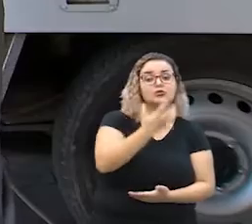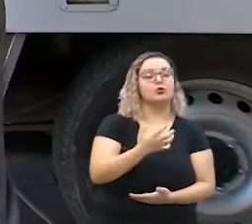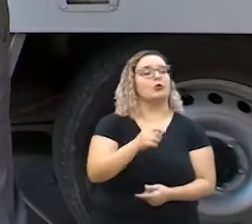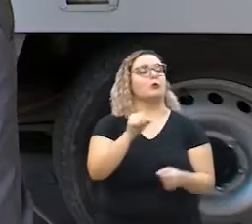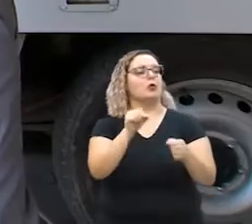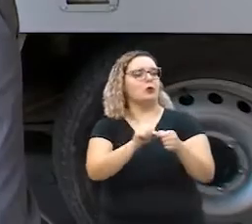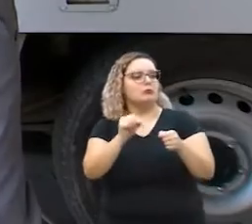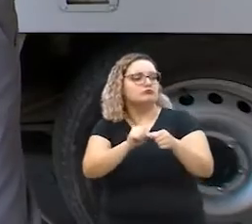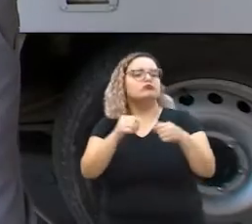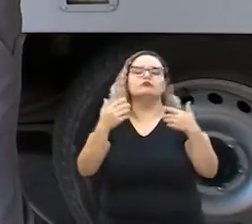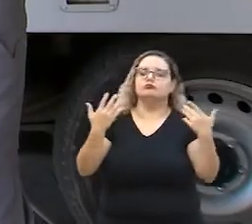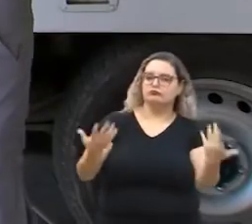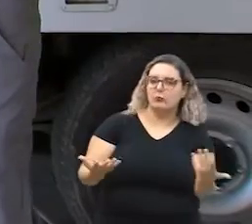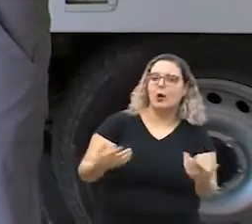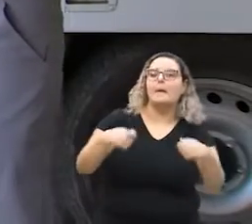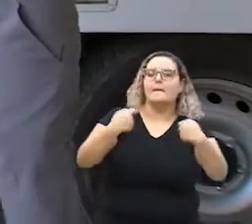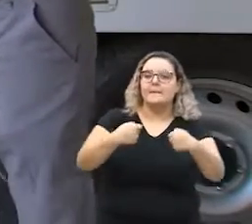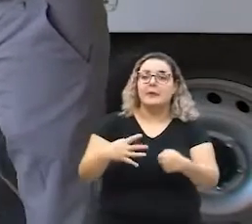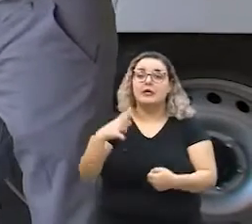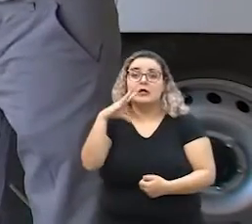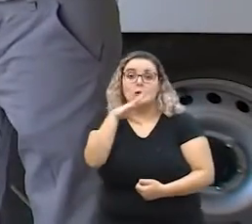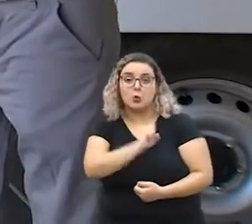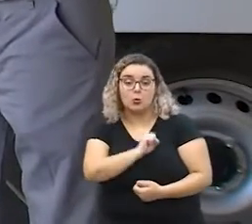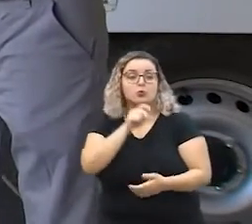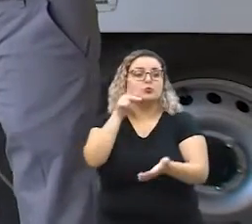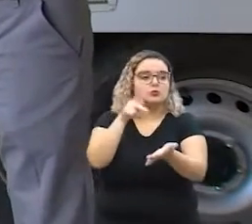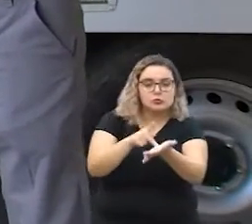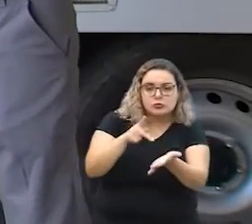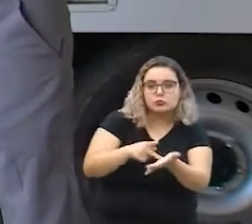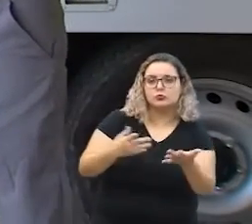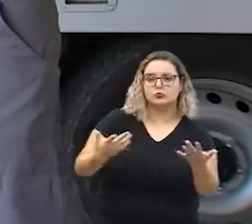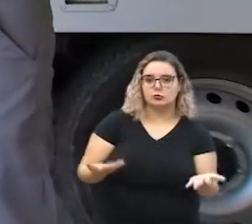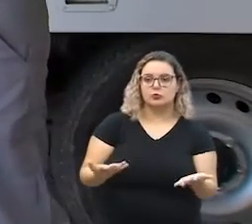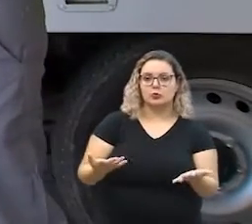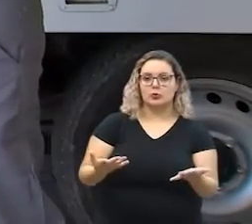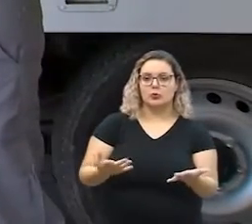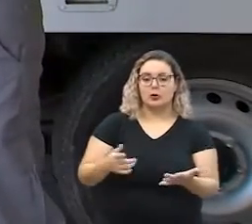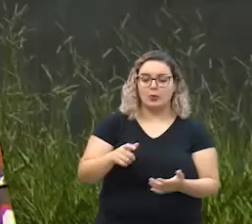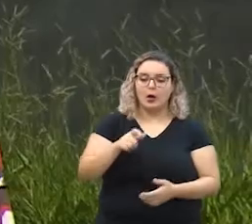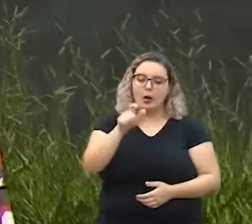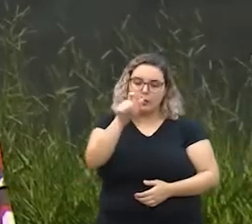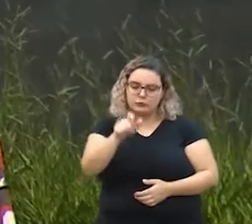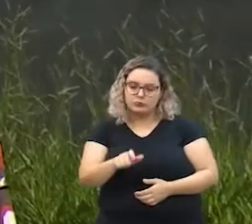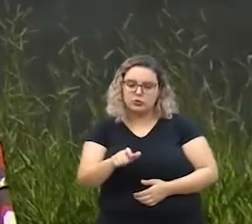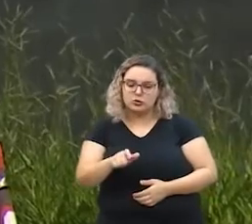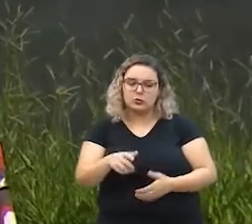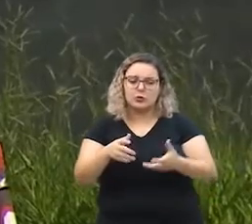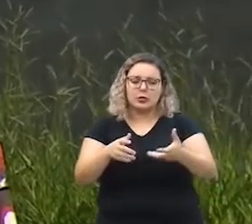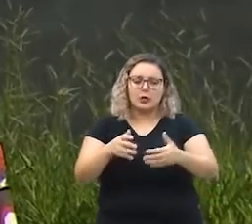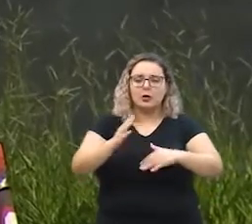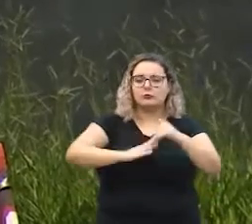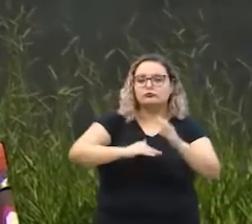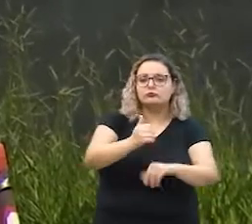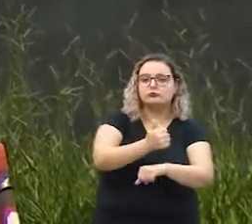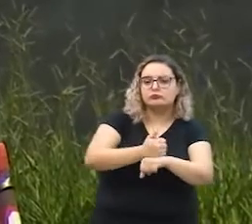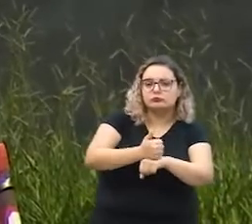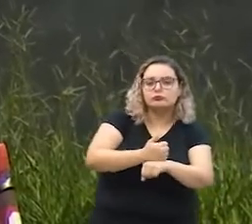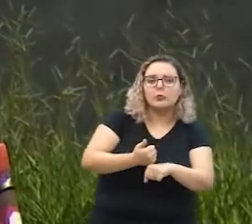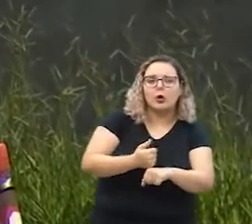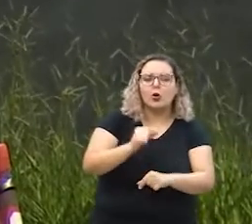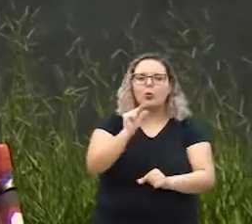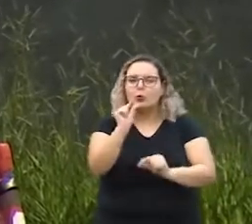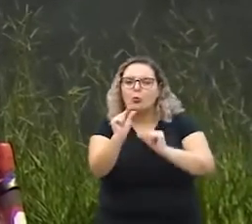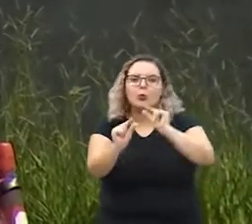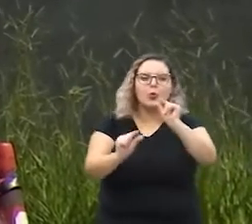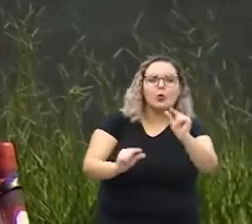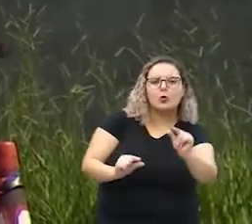faz. Eu acho que você tem que gostar realmente. Uma pessoa que busca o eletricista, ele já tem um conhecimento um pouco dentro da área, seja